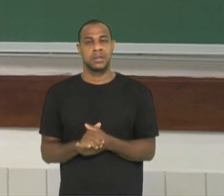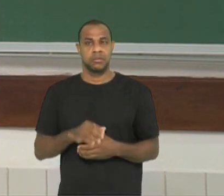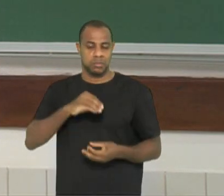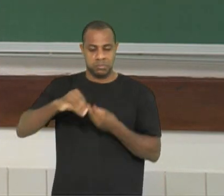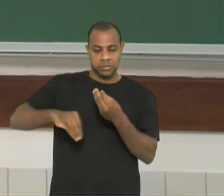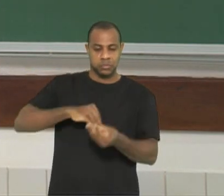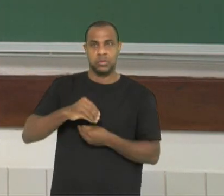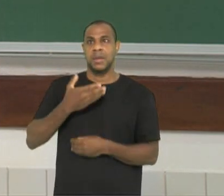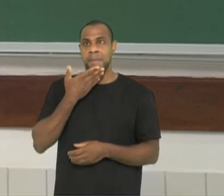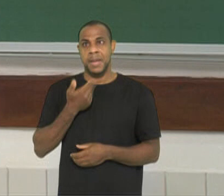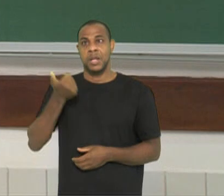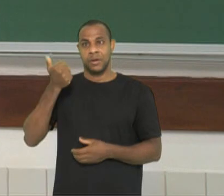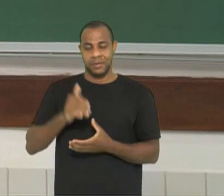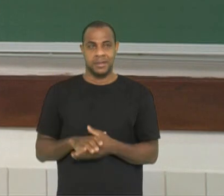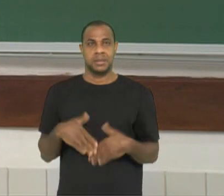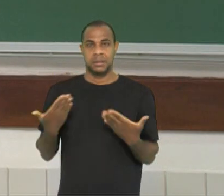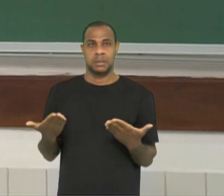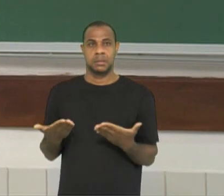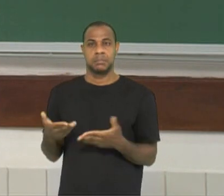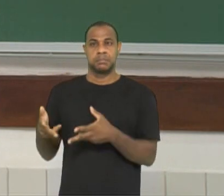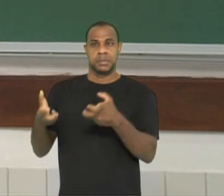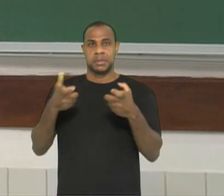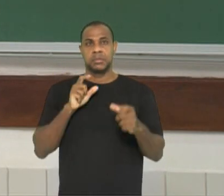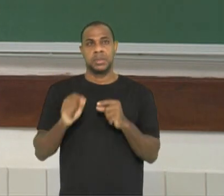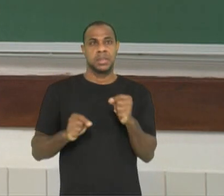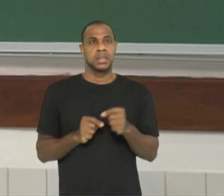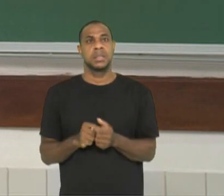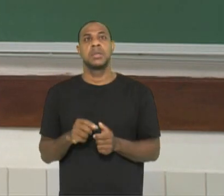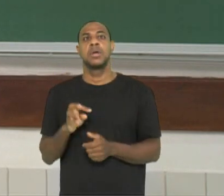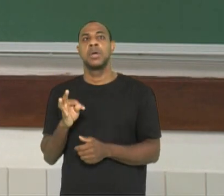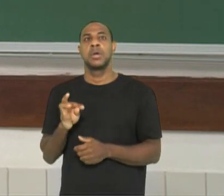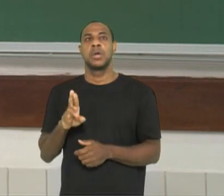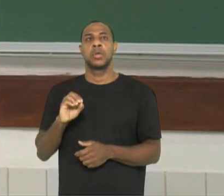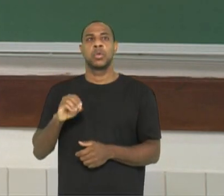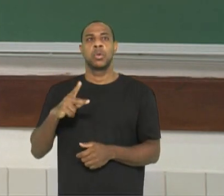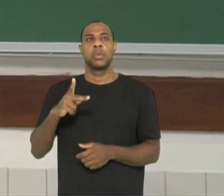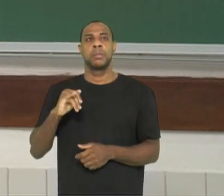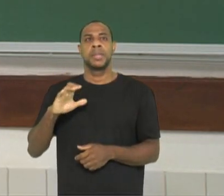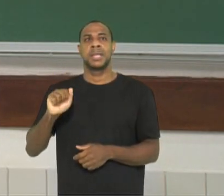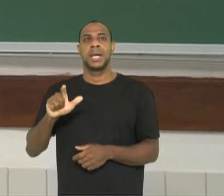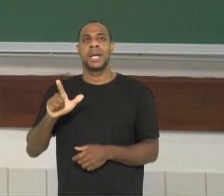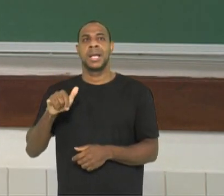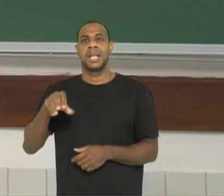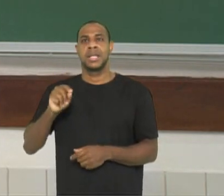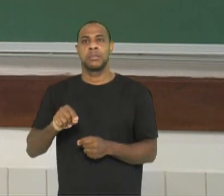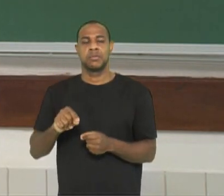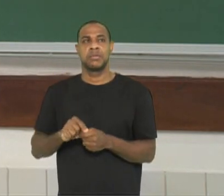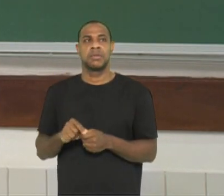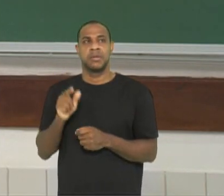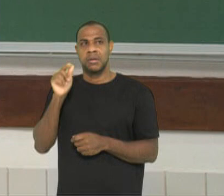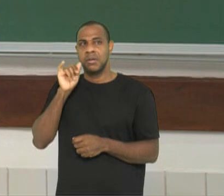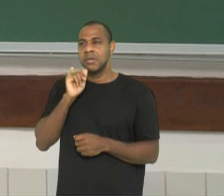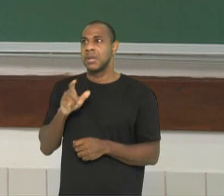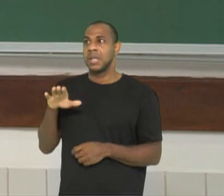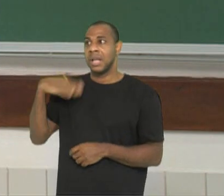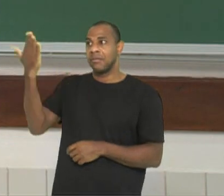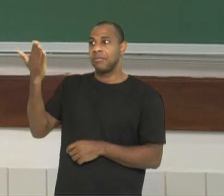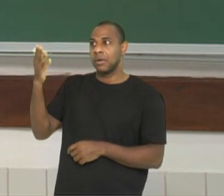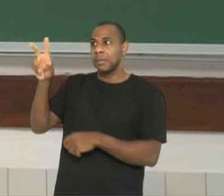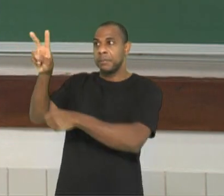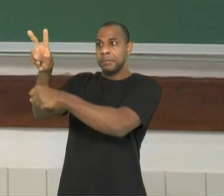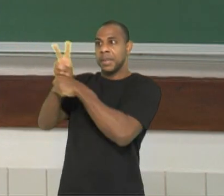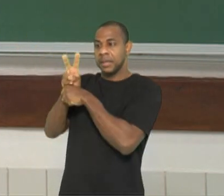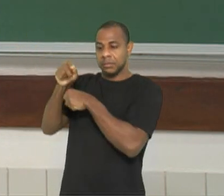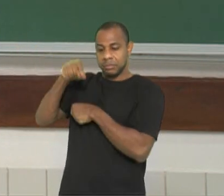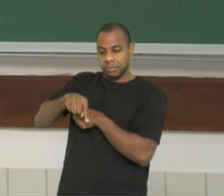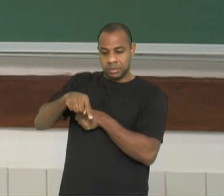aquilo que é melhor ainda. Então nós vemos que o tropicalismo vai ser a mesma concepção, ele vai assimilar aquilo que está lá fora, trazer